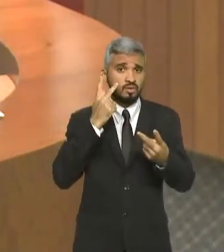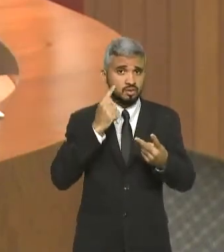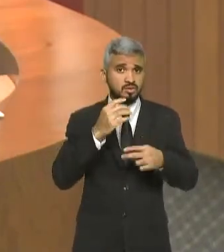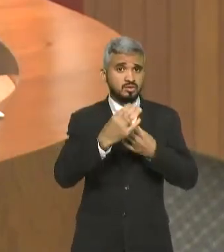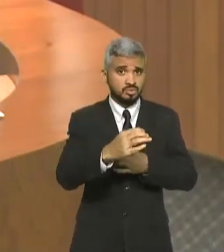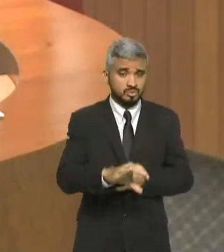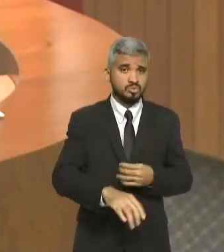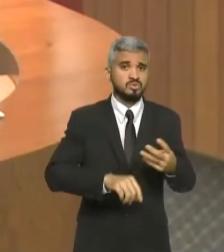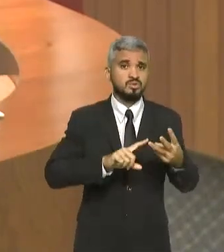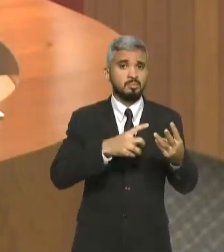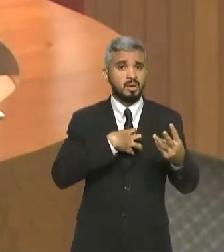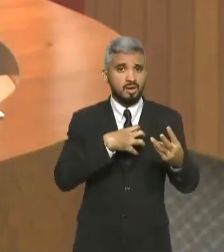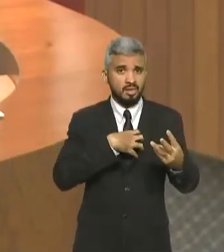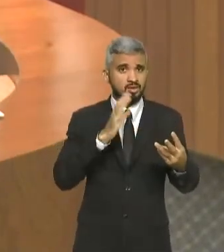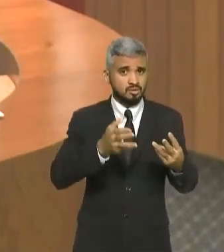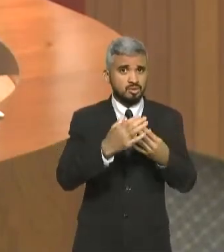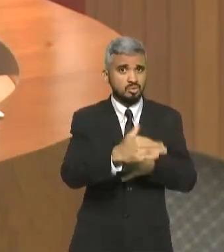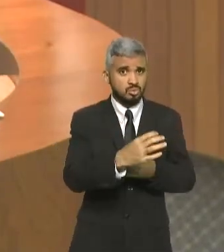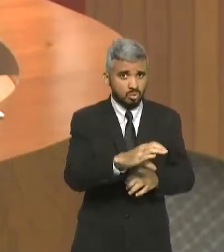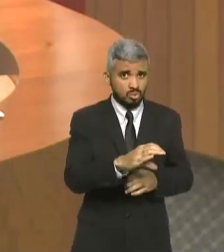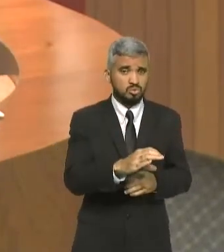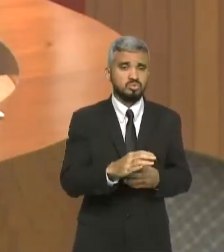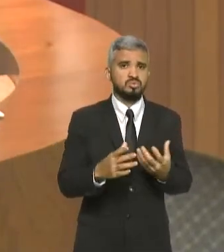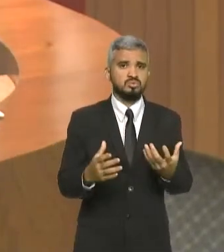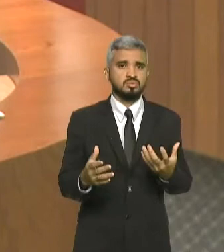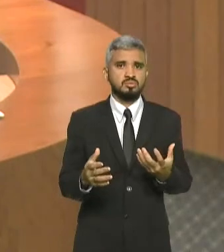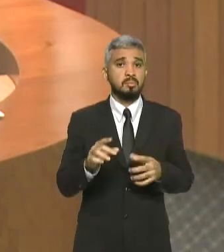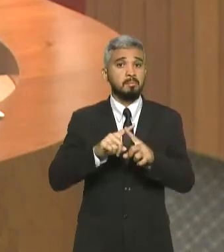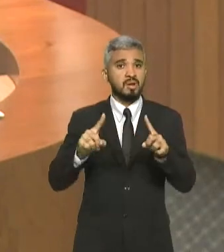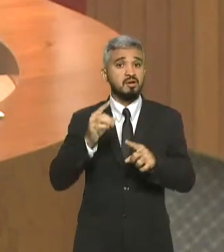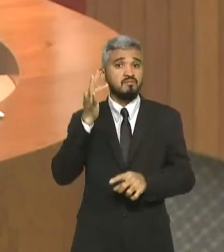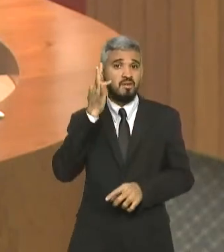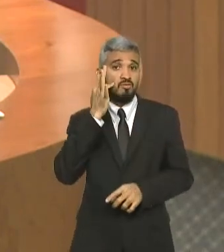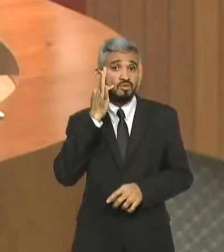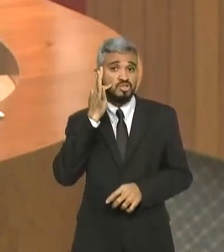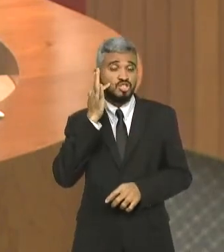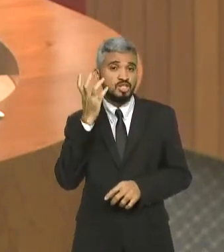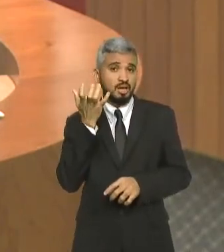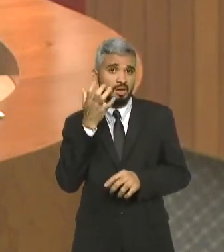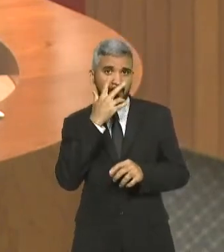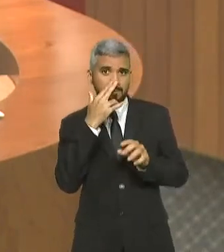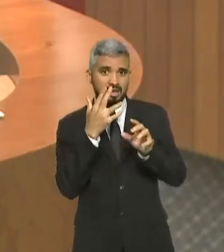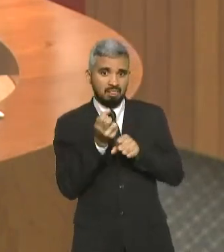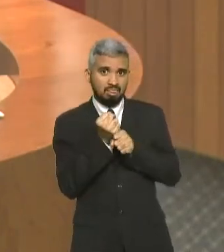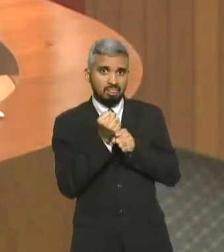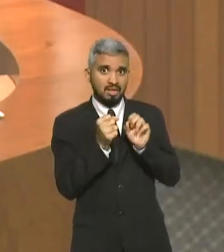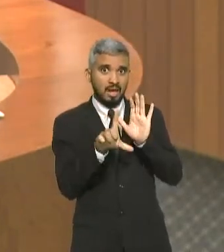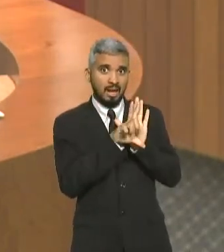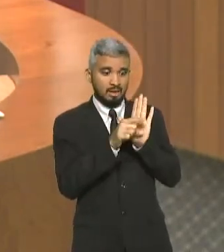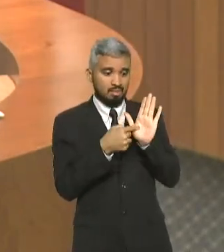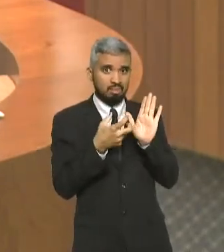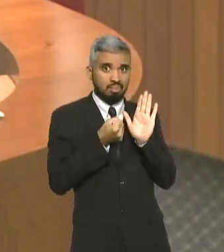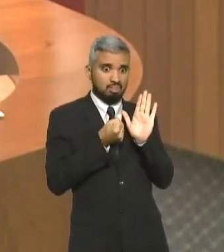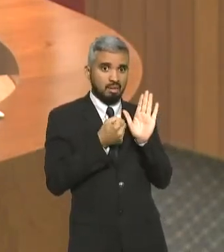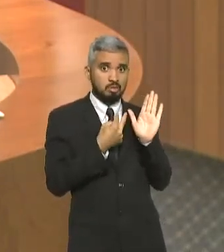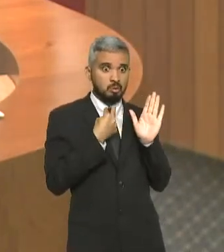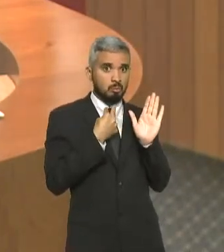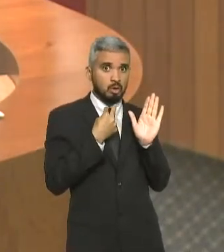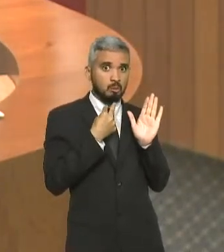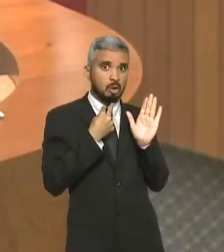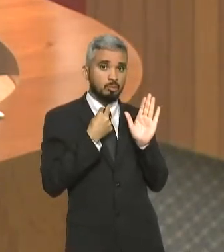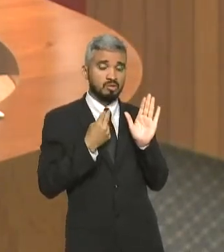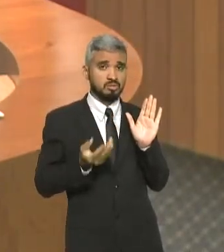Bahia, vários estados fazendo concurso. Flávio Dino teima em se esconder atrás da lei complementar 173. Mas esse é o mesmo